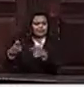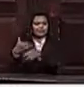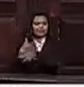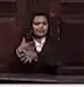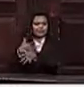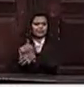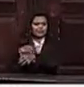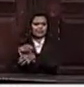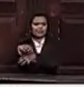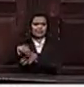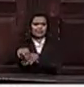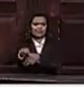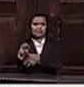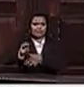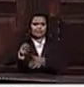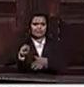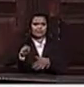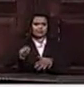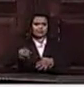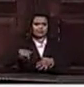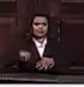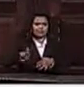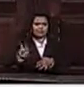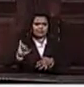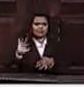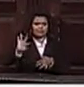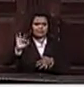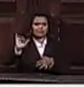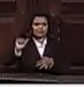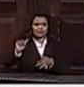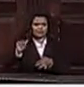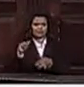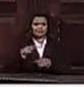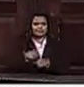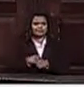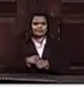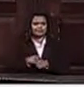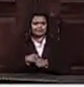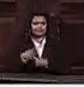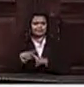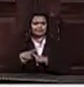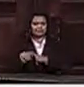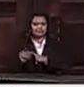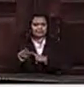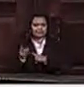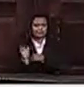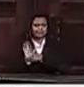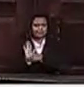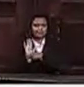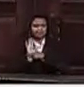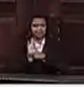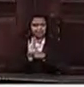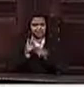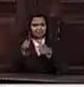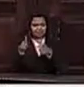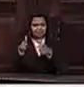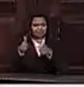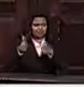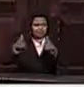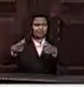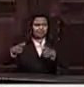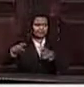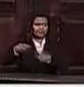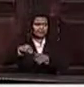querida deputada Daniela Guerreiro, como a melhor representação daquele município. Eu quero dizer,